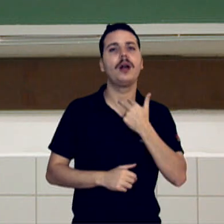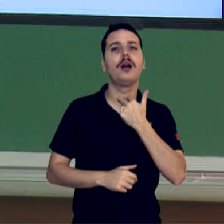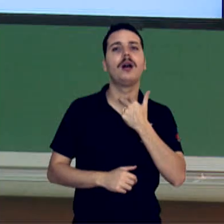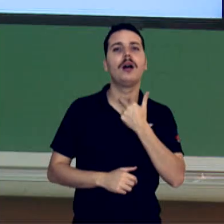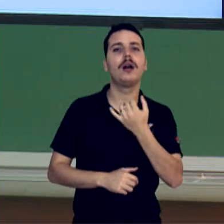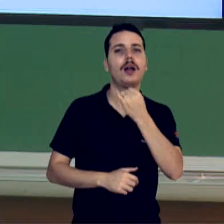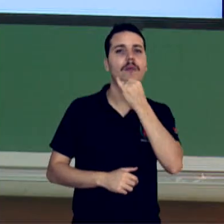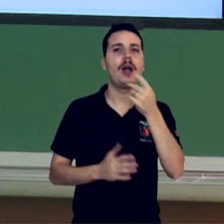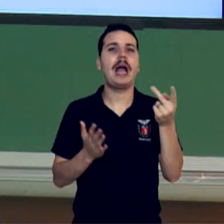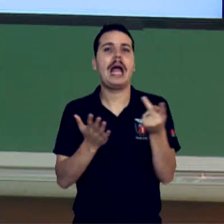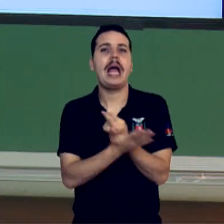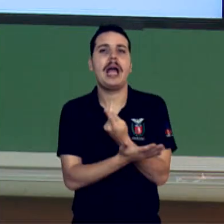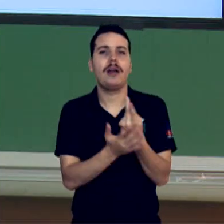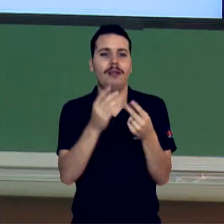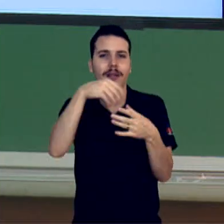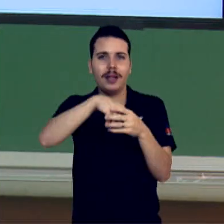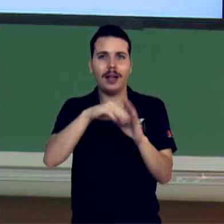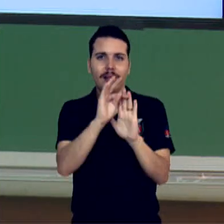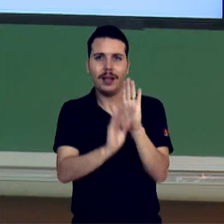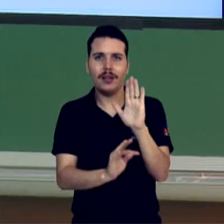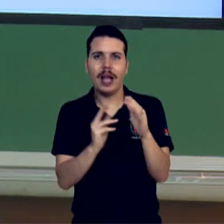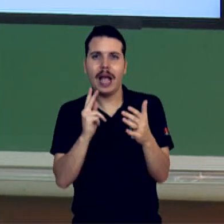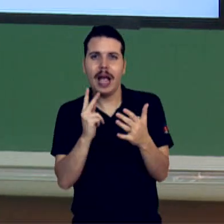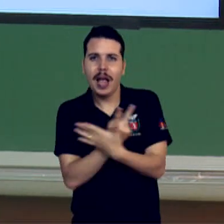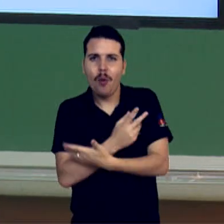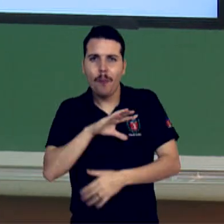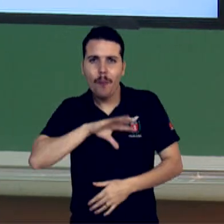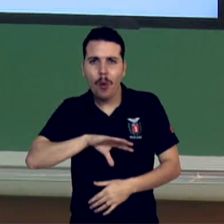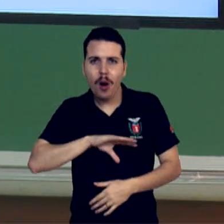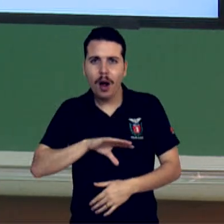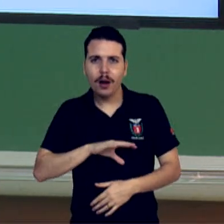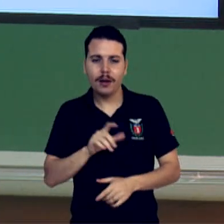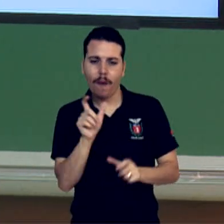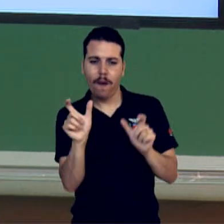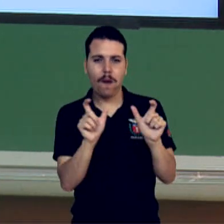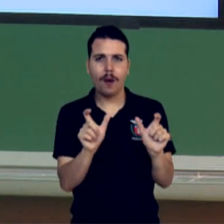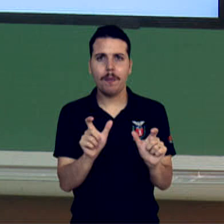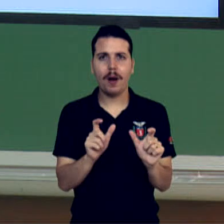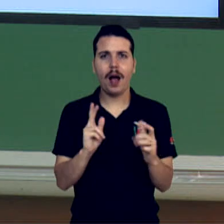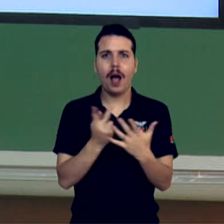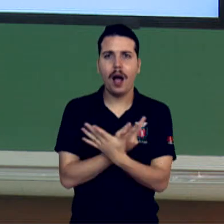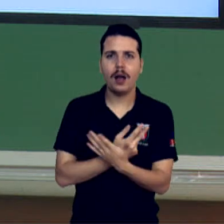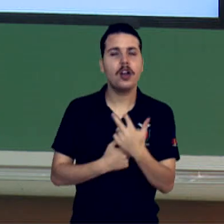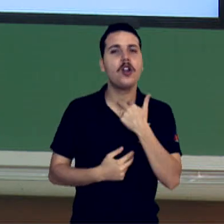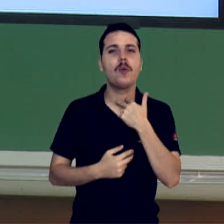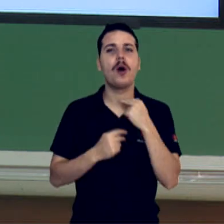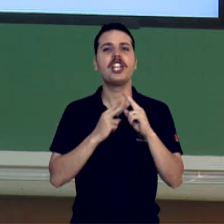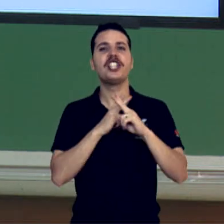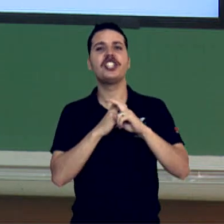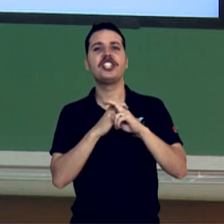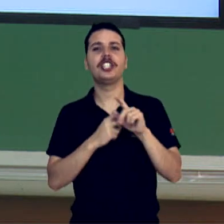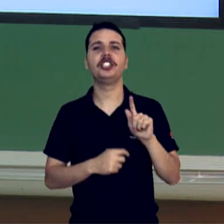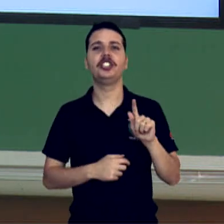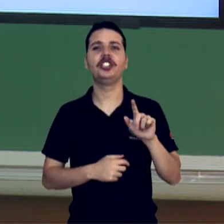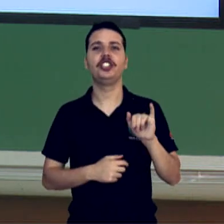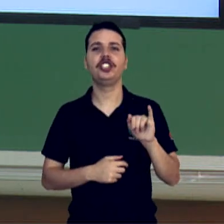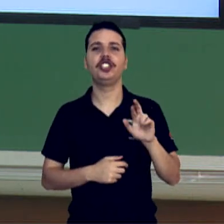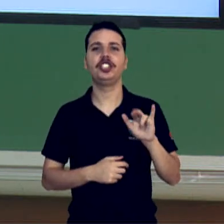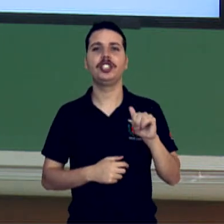pode ter erros ortográficos no seu currículo, você não pode ter gírias, você não pode